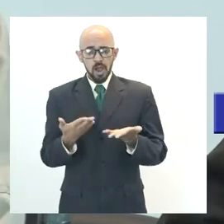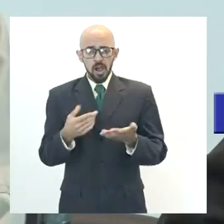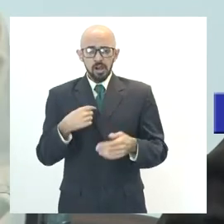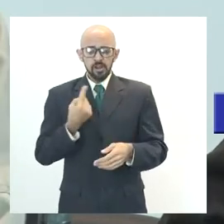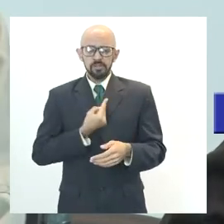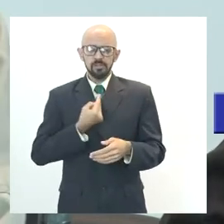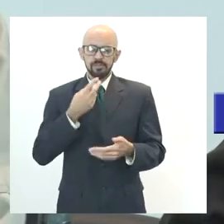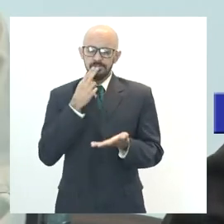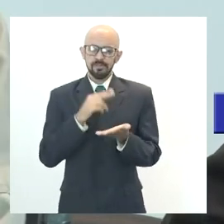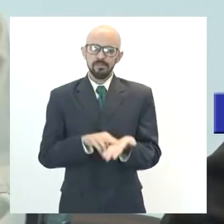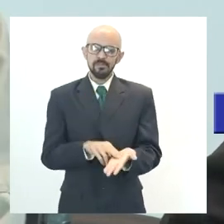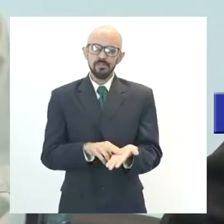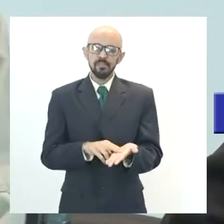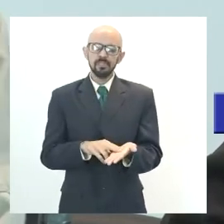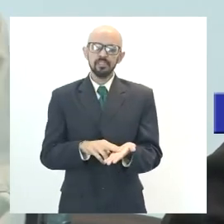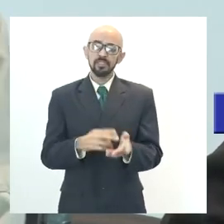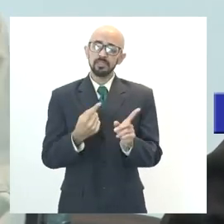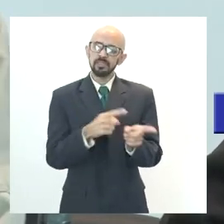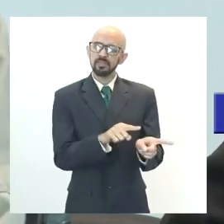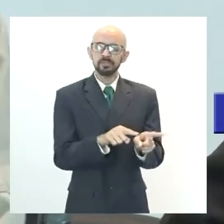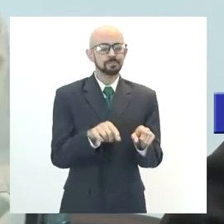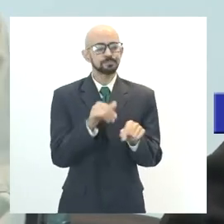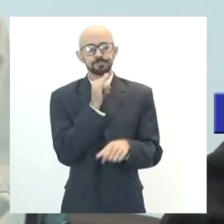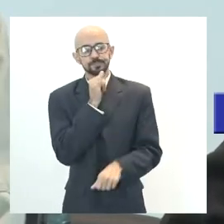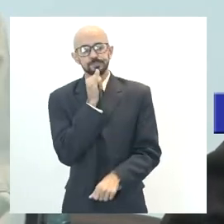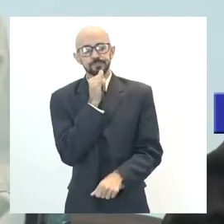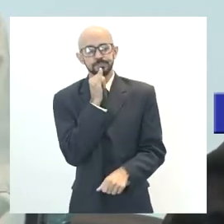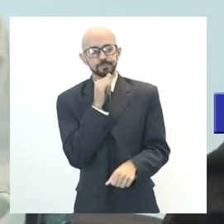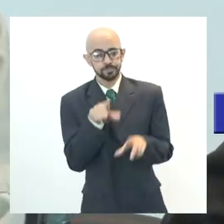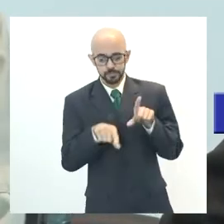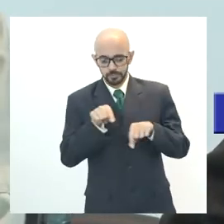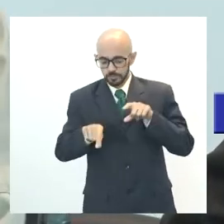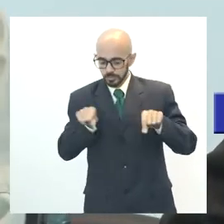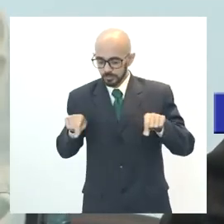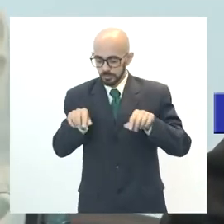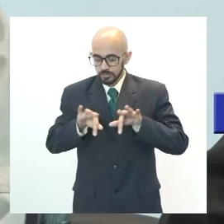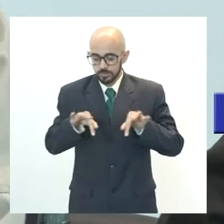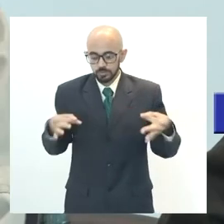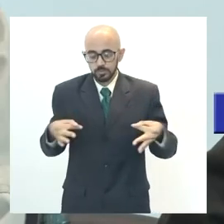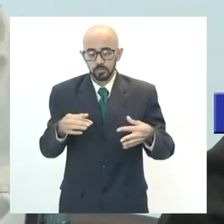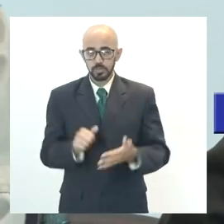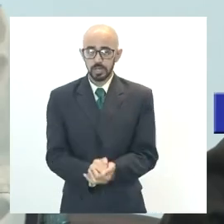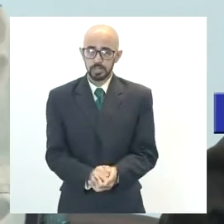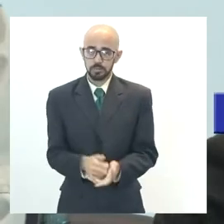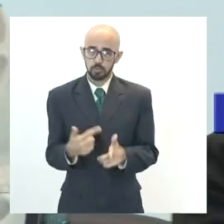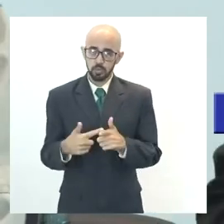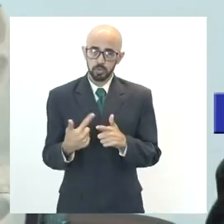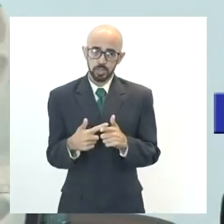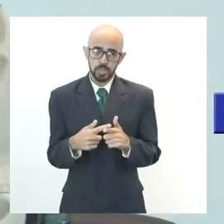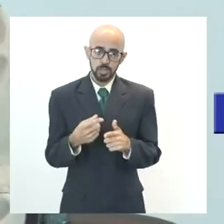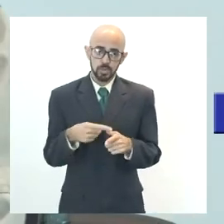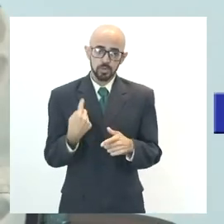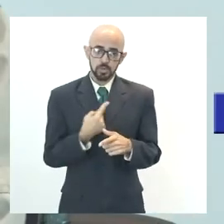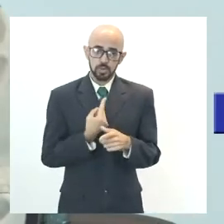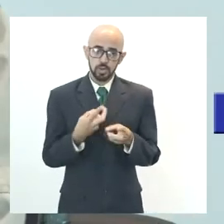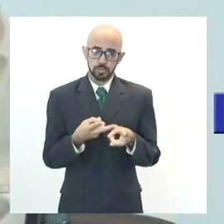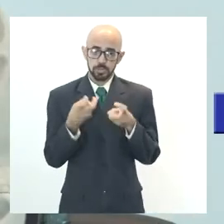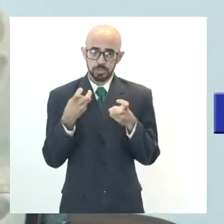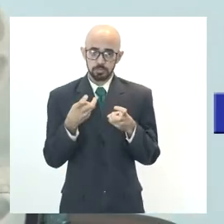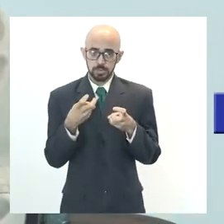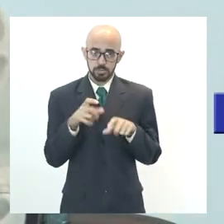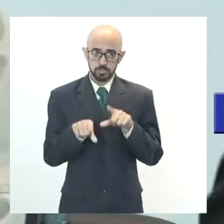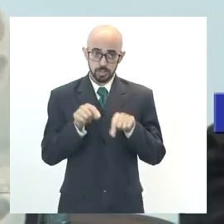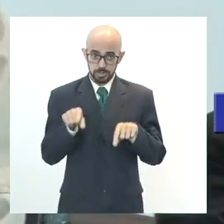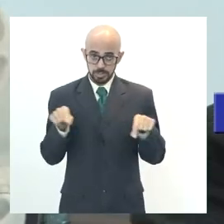entendemos que estamos contra por exemplo contra a seleção simplificada porque o que nós vimos quando entendemos